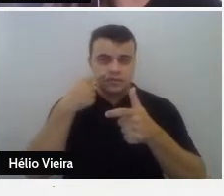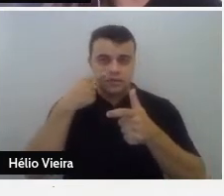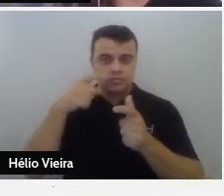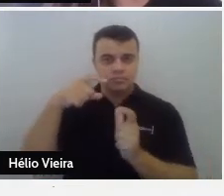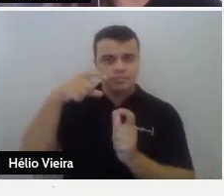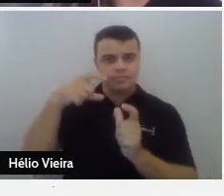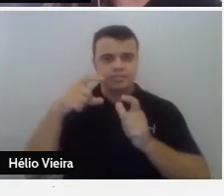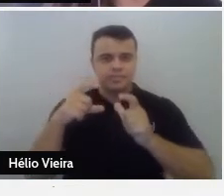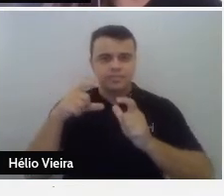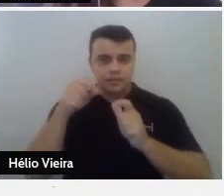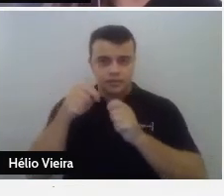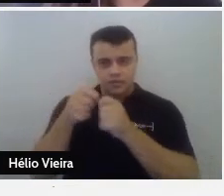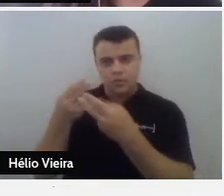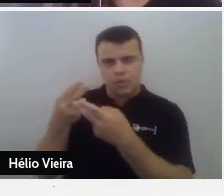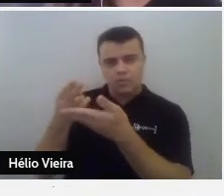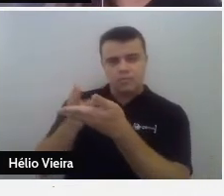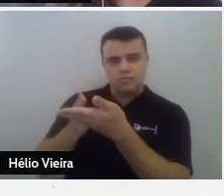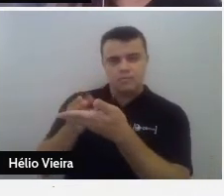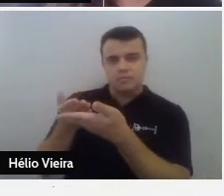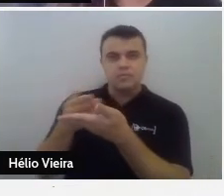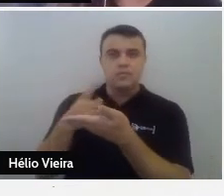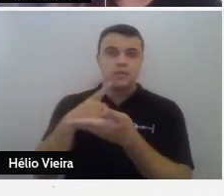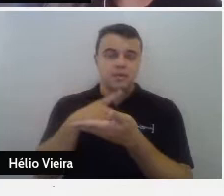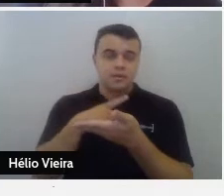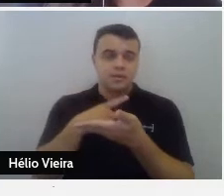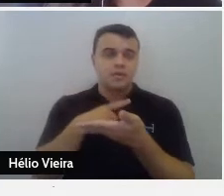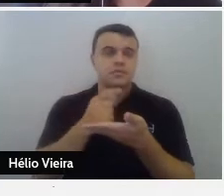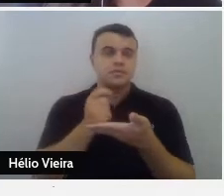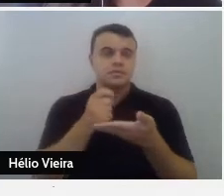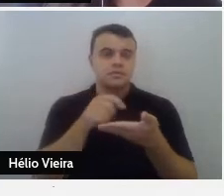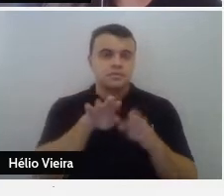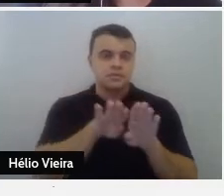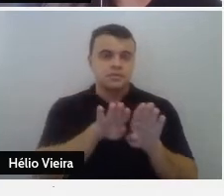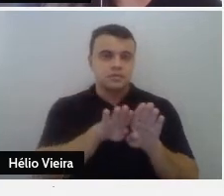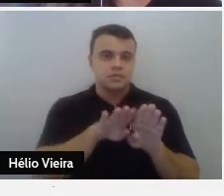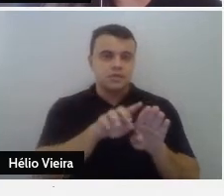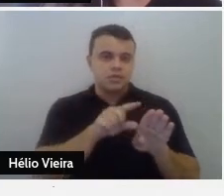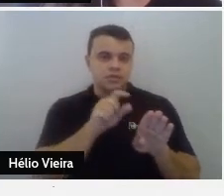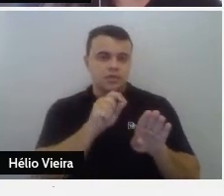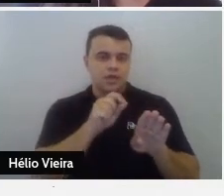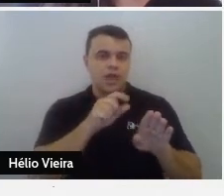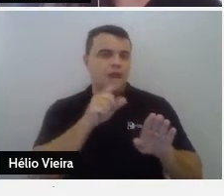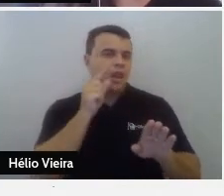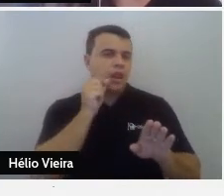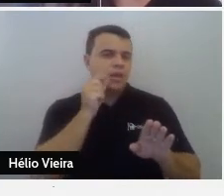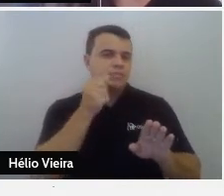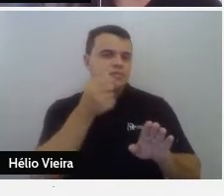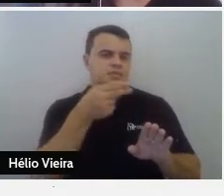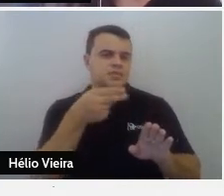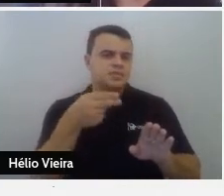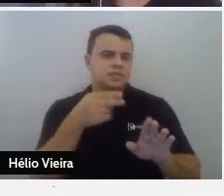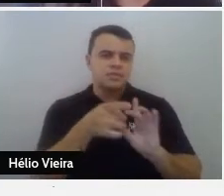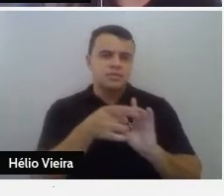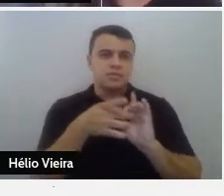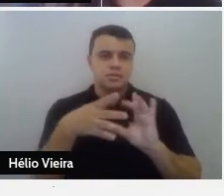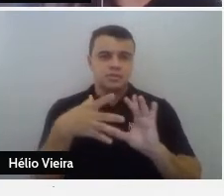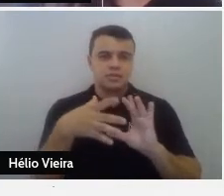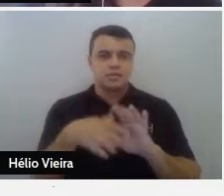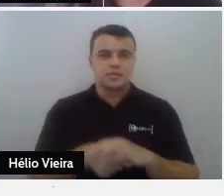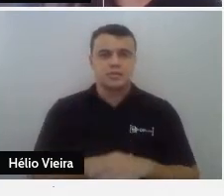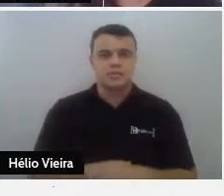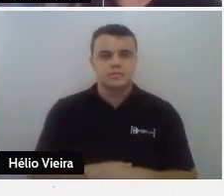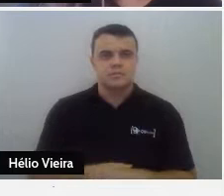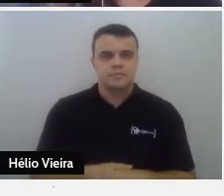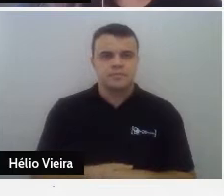fazer desenhos. Então, aqui a gente tem a opção de lápis, fazer desenhos interativos